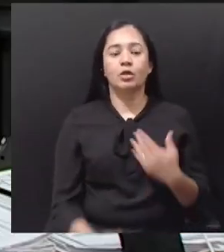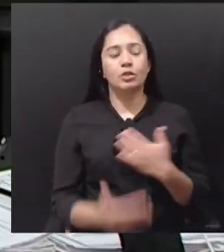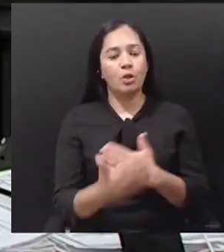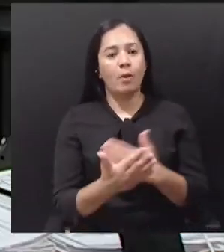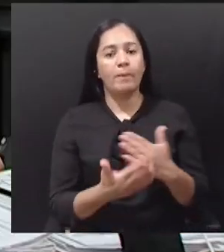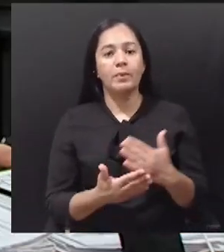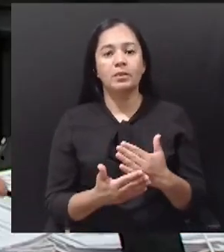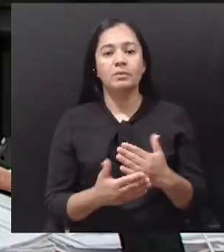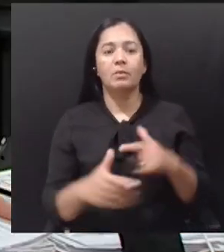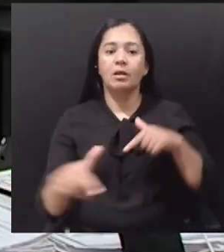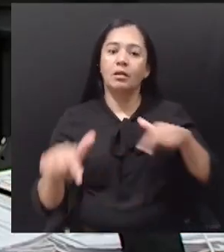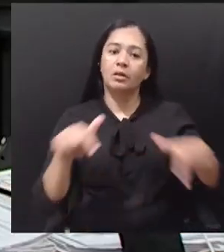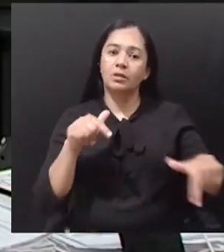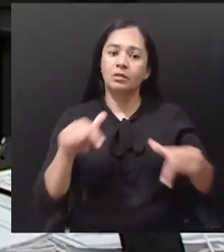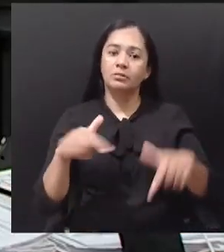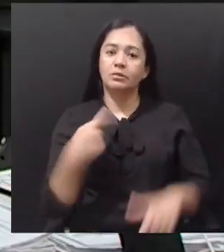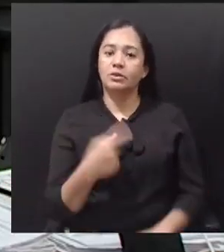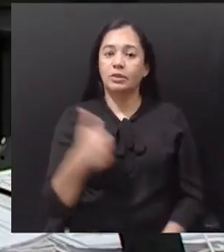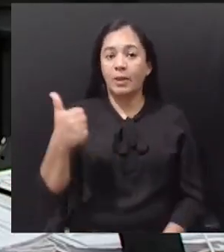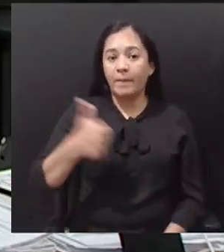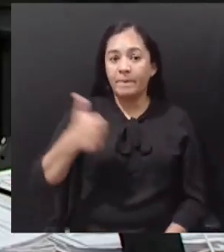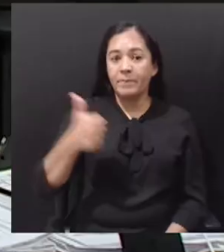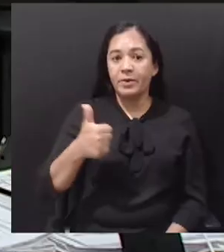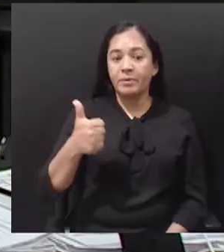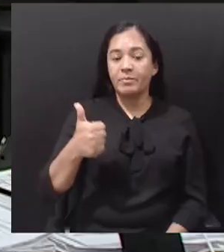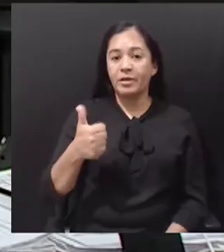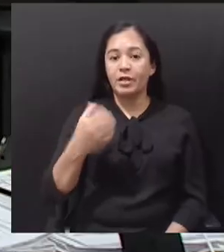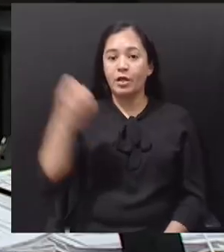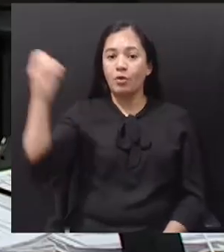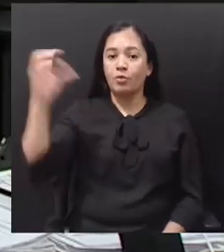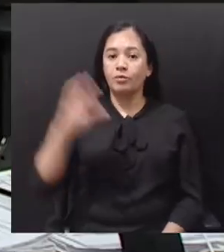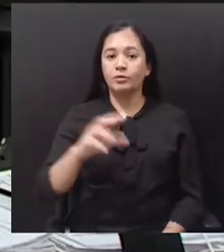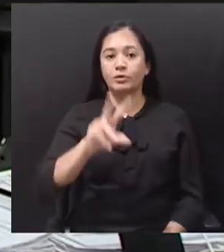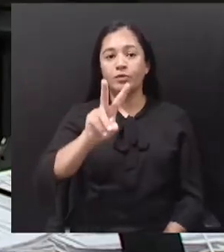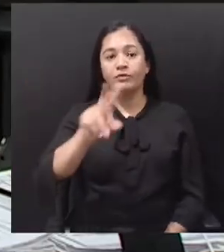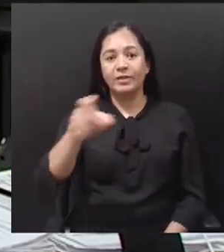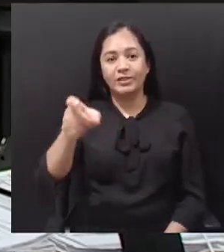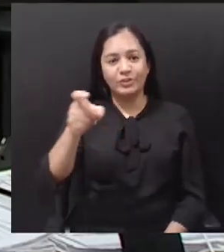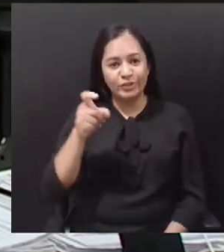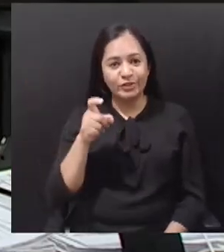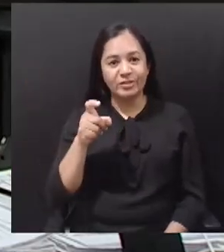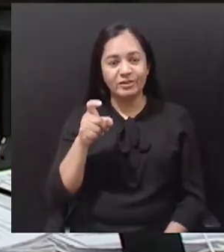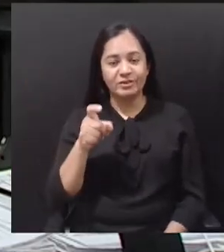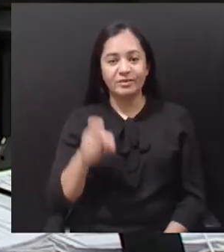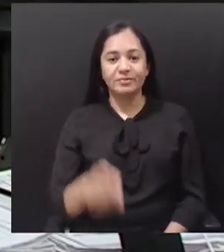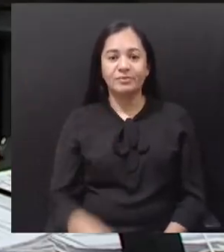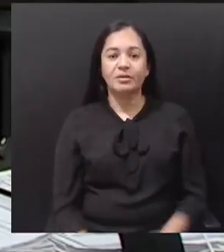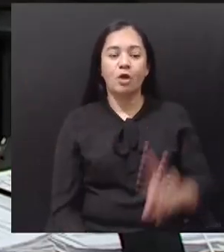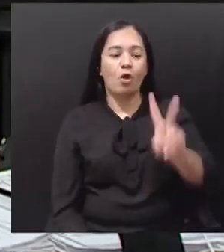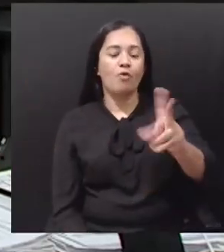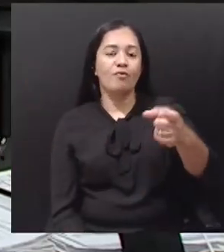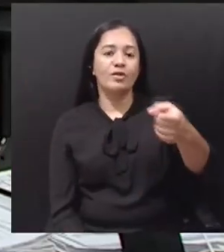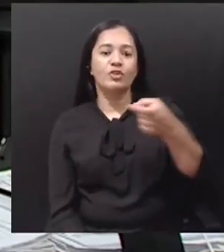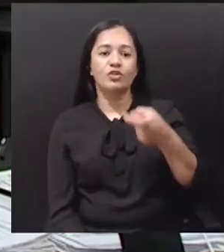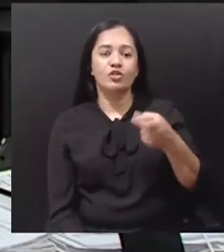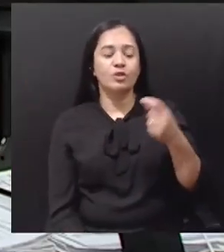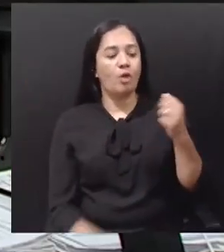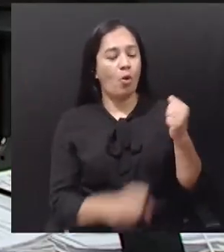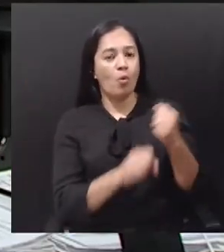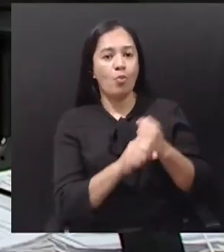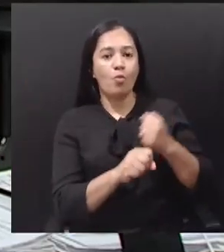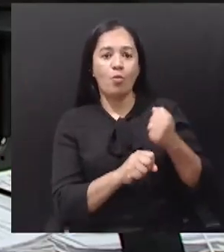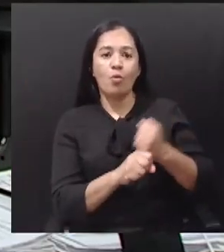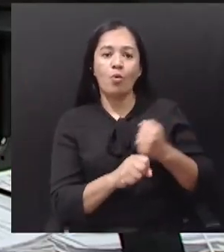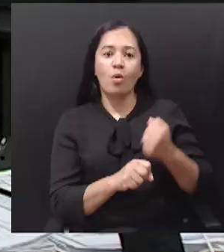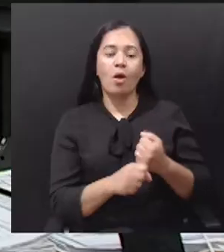na nossa primeira fonte de luz, que foi o UVX. E o UVX foi construído